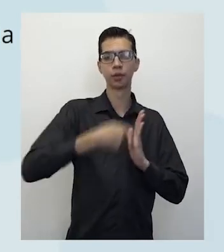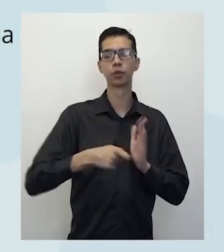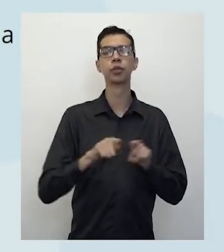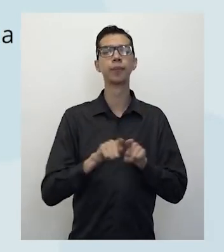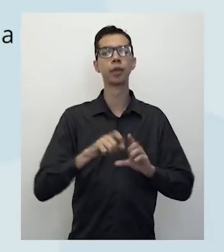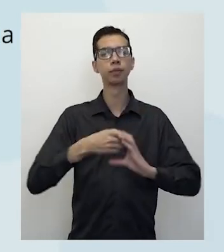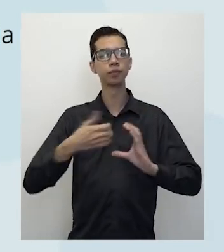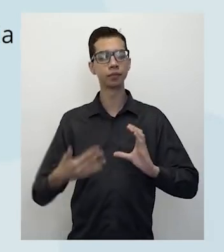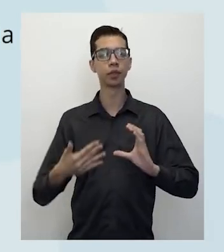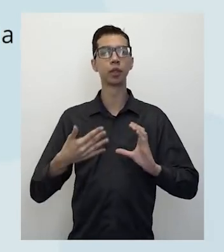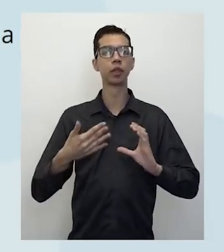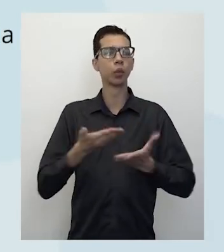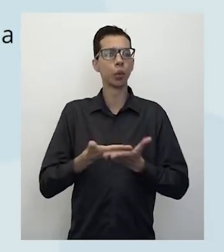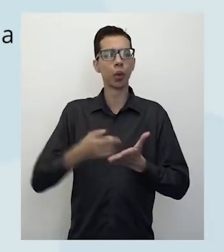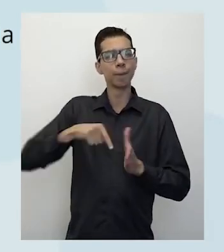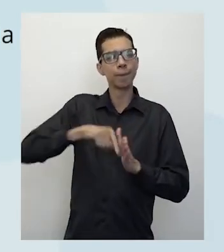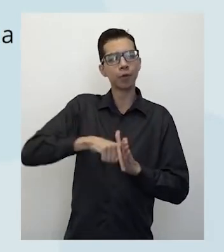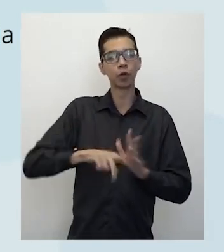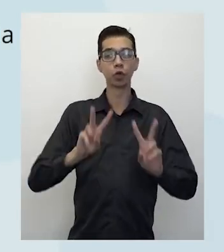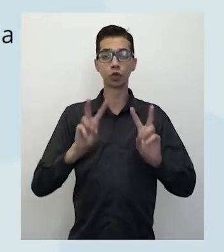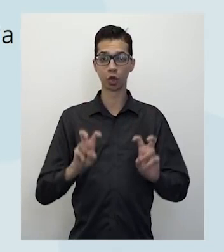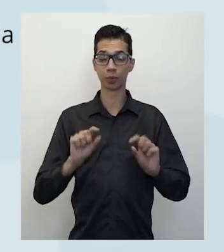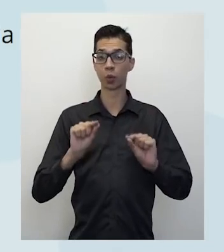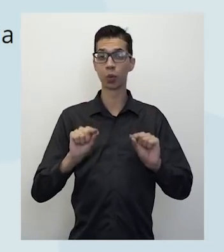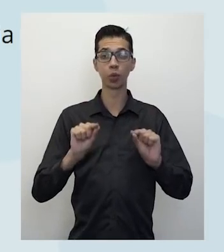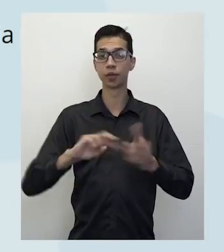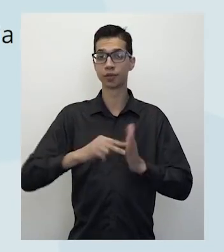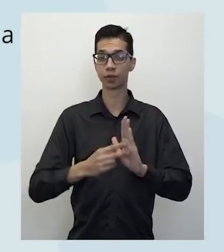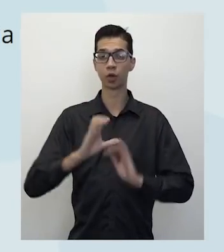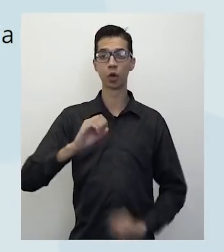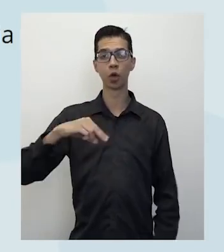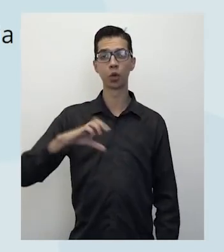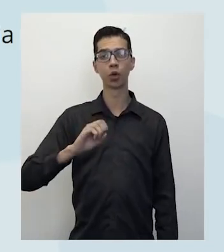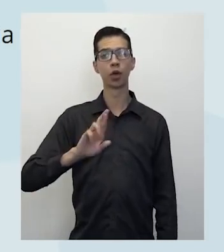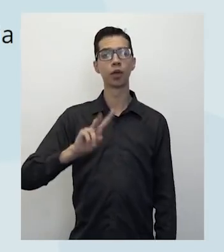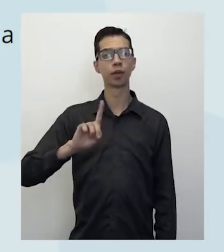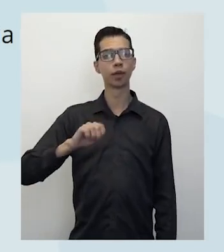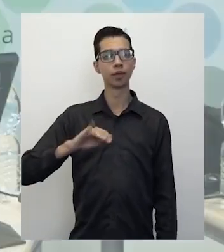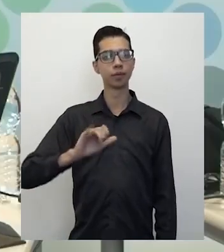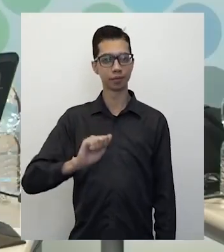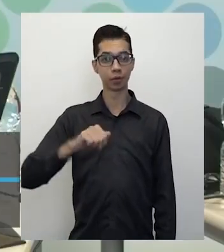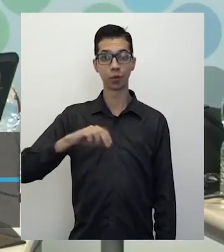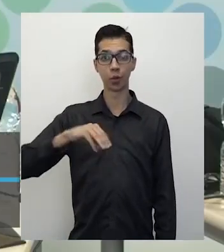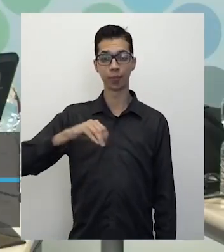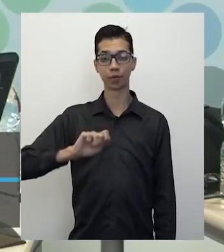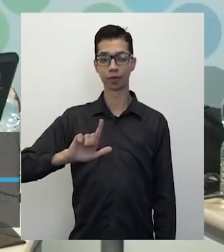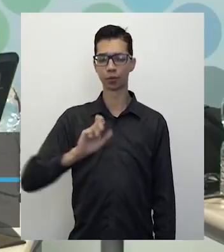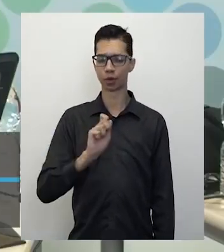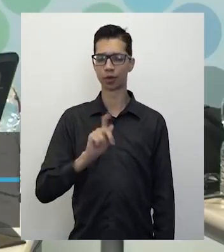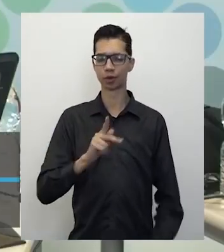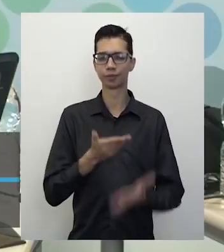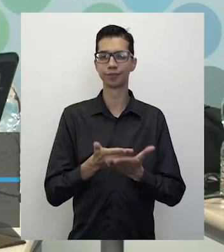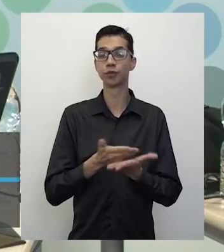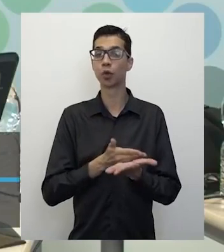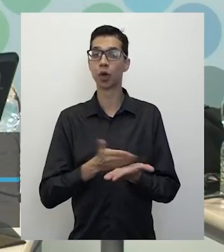nos estudos sobre concordância nominal, o que é e seu uso. Tinha uma vírgula ali, ok? Então, vamos começar aí logo com